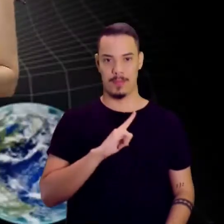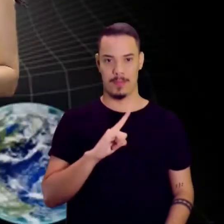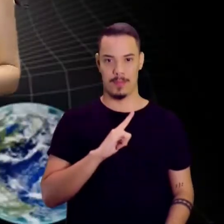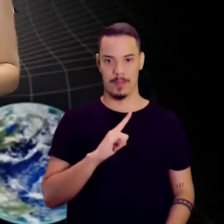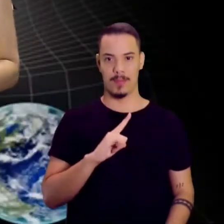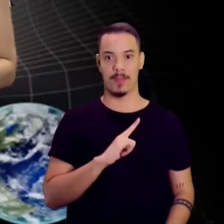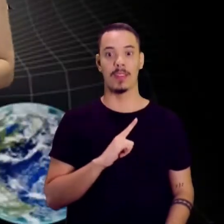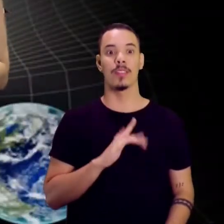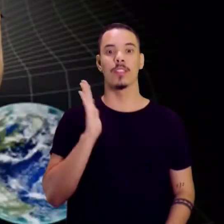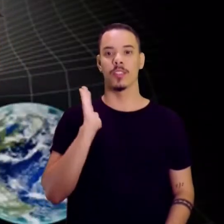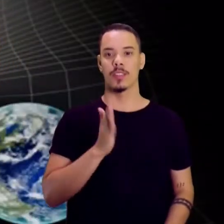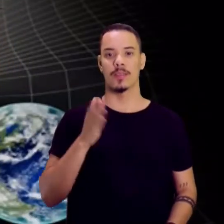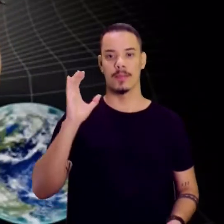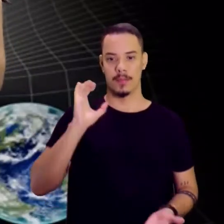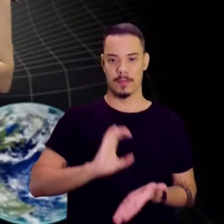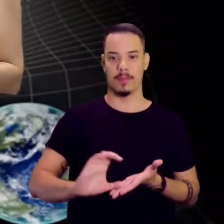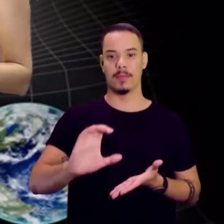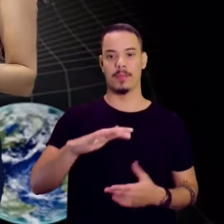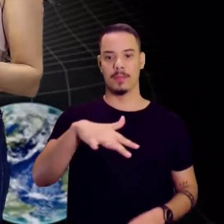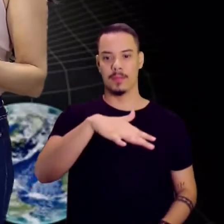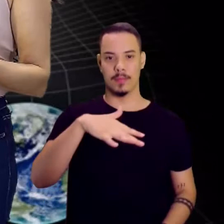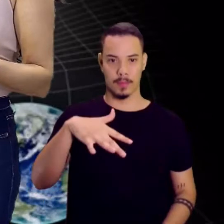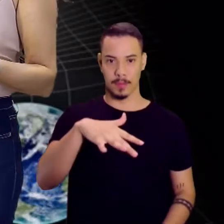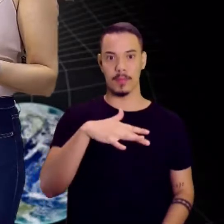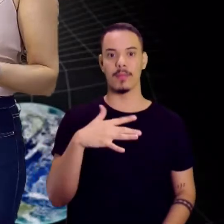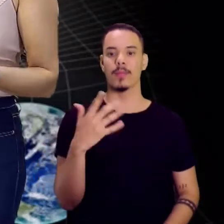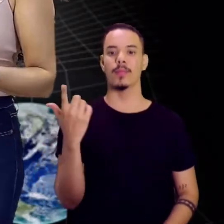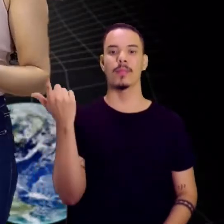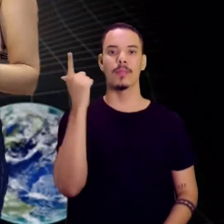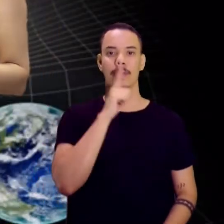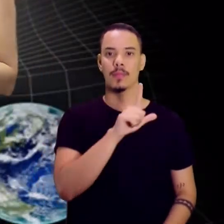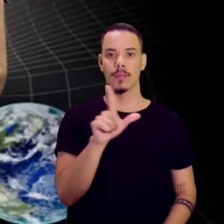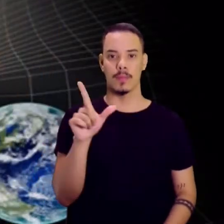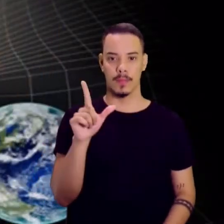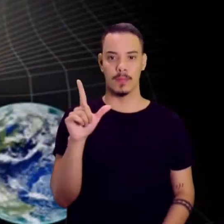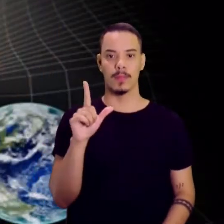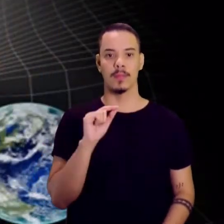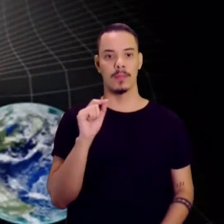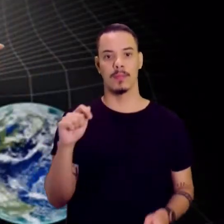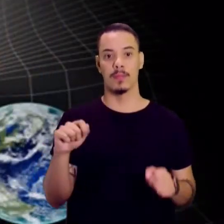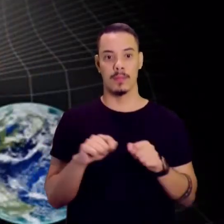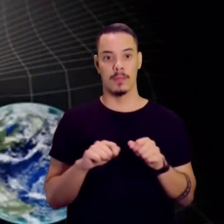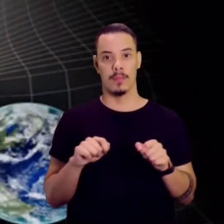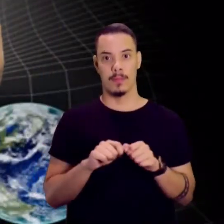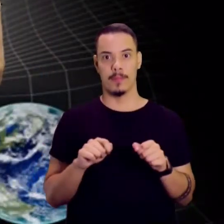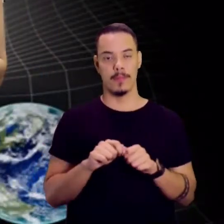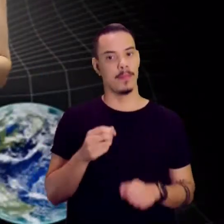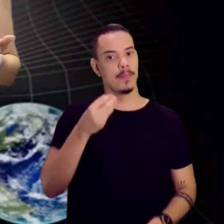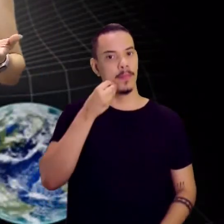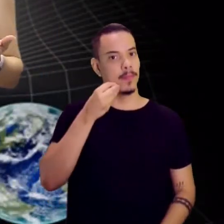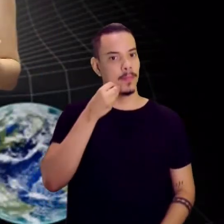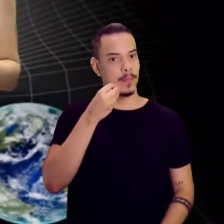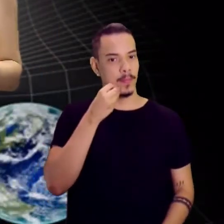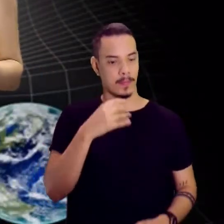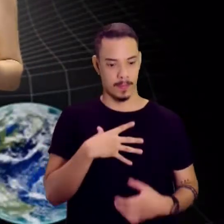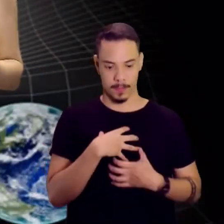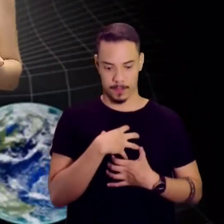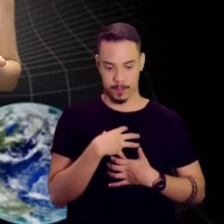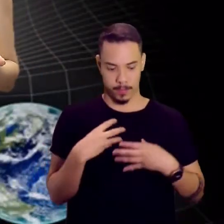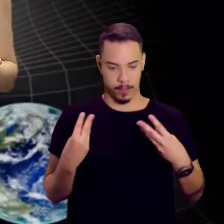né? Que investiram nisso daí para experimentar essa sensação